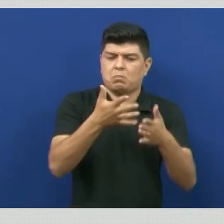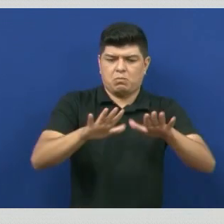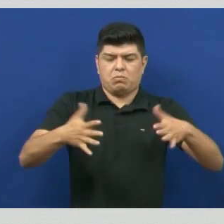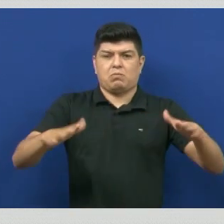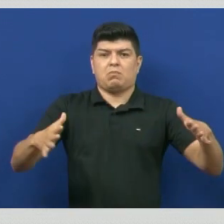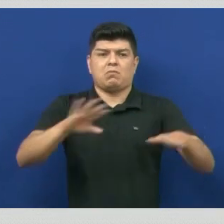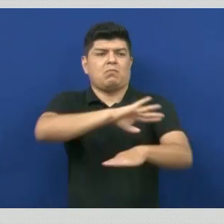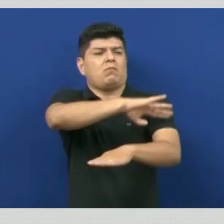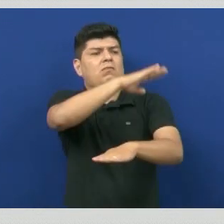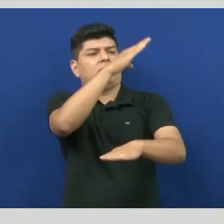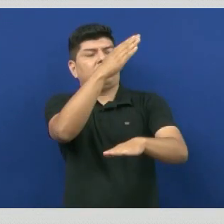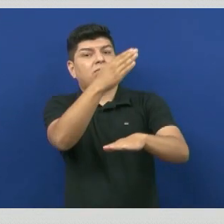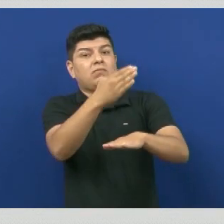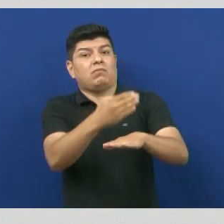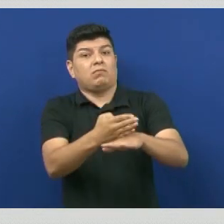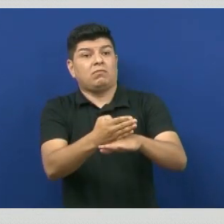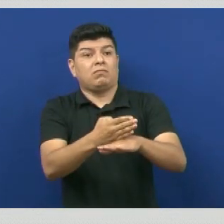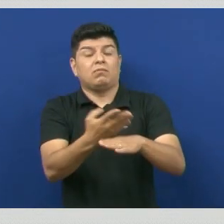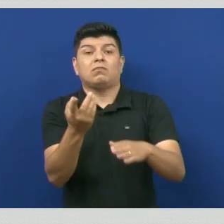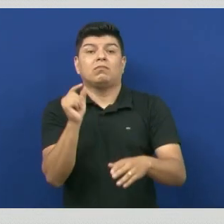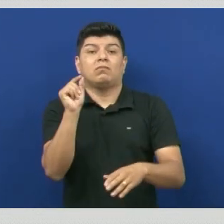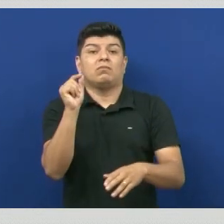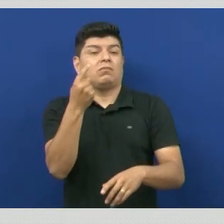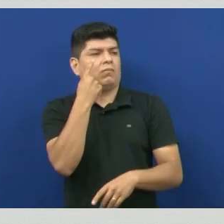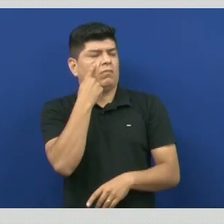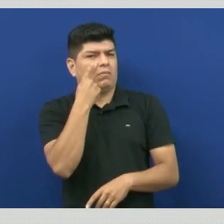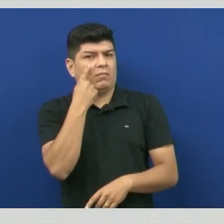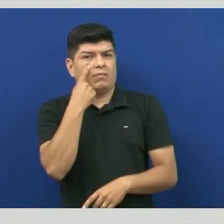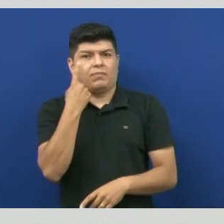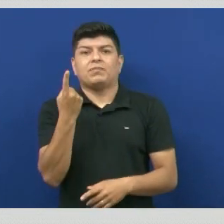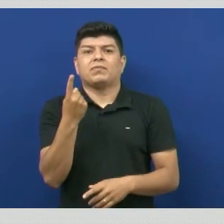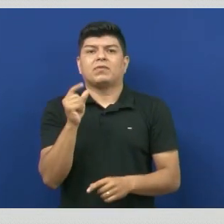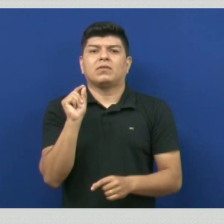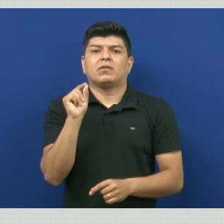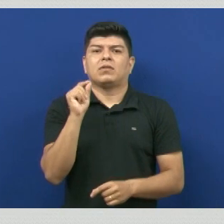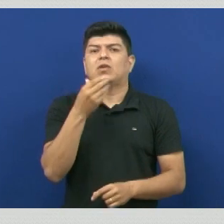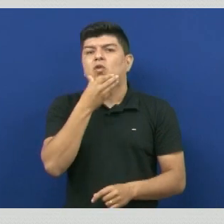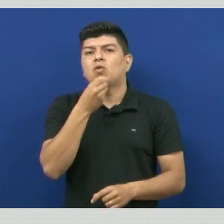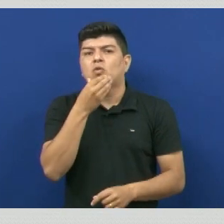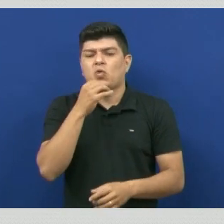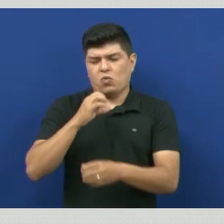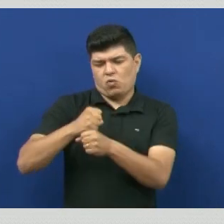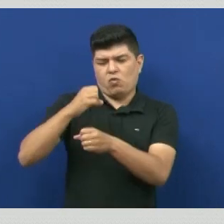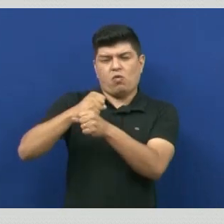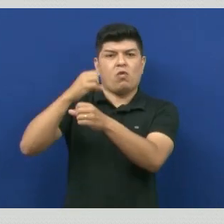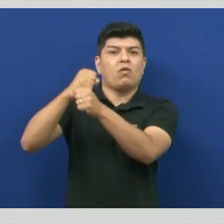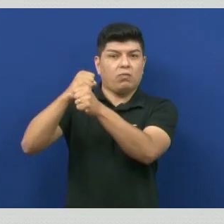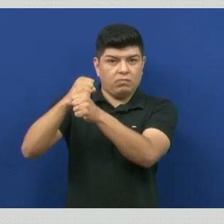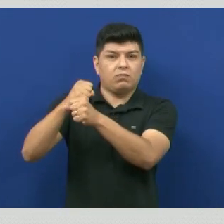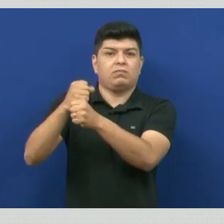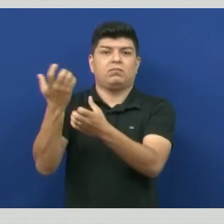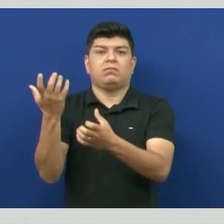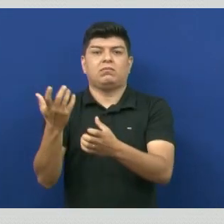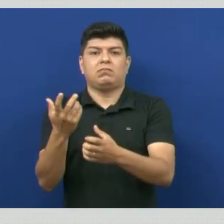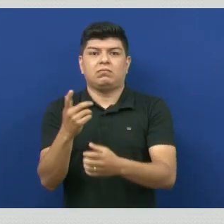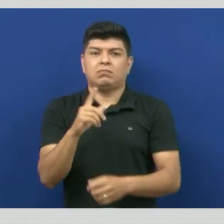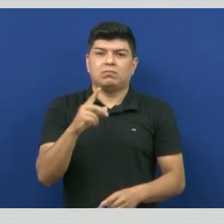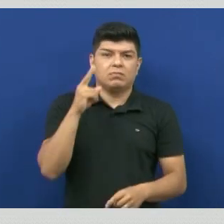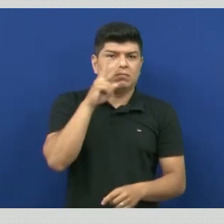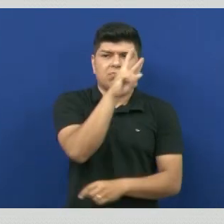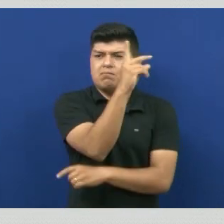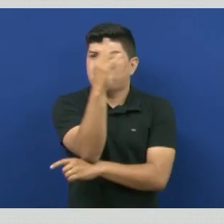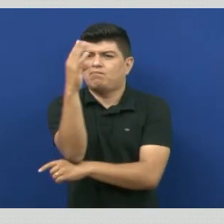montanha, a princípio o que eu mais observo são os elementos que o homem construiu, né? São os elementos da